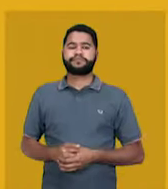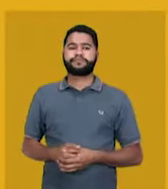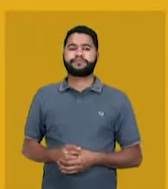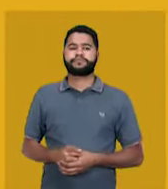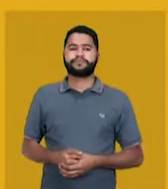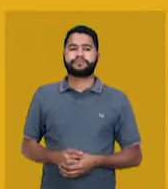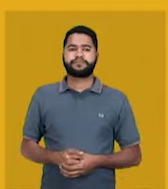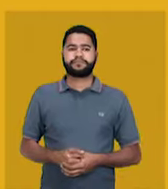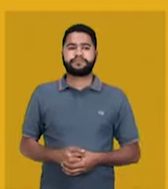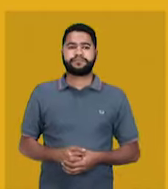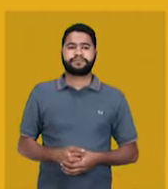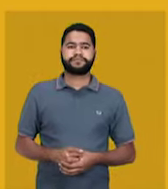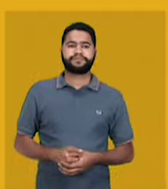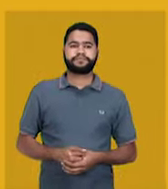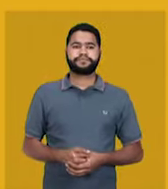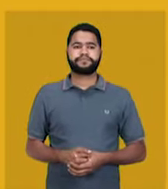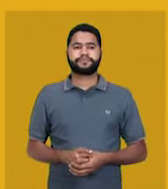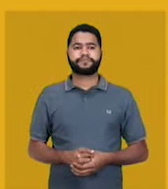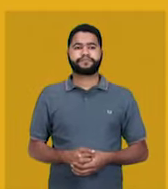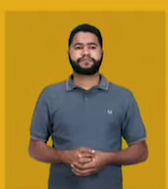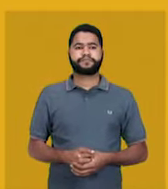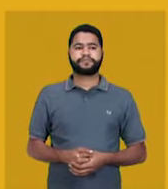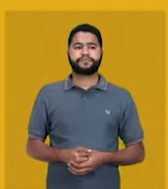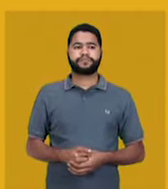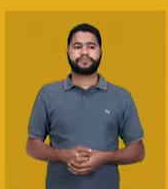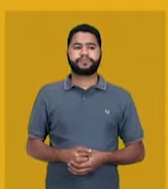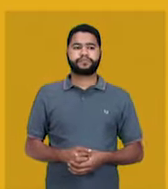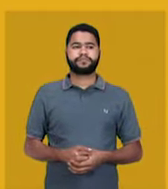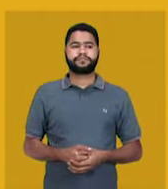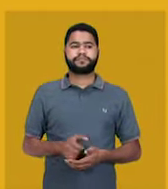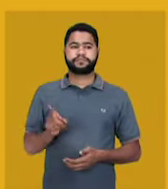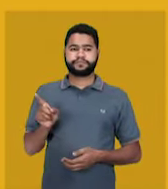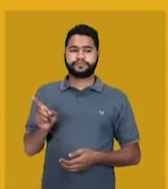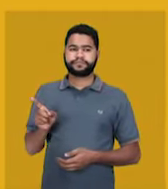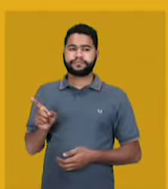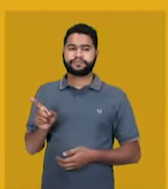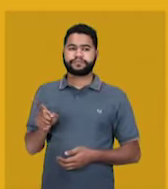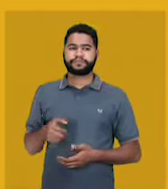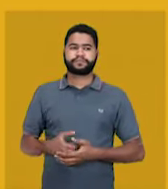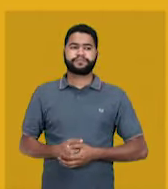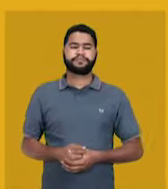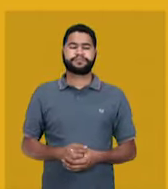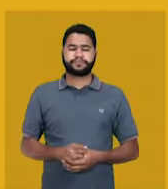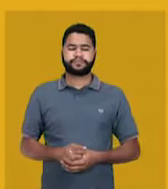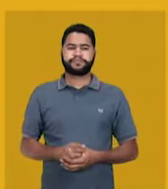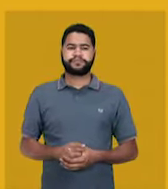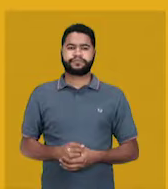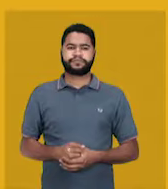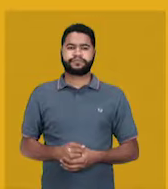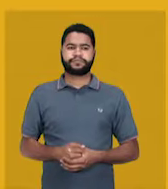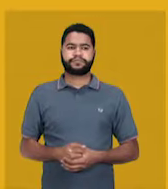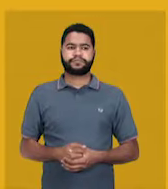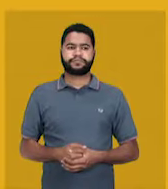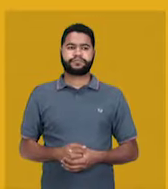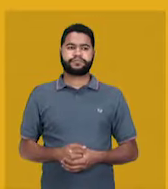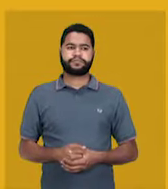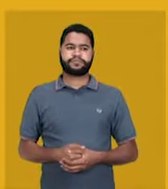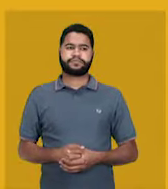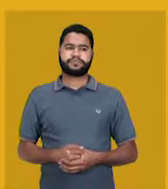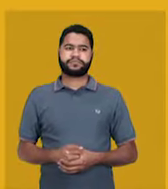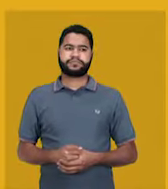Vou fazer a fração 275 sobre 180 igual a x sobre π.